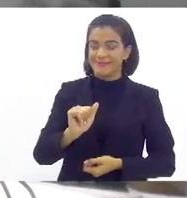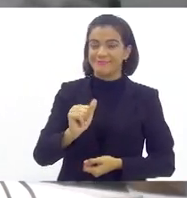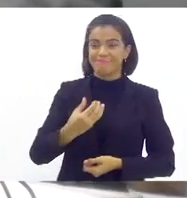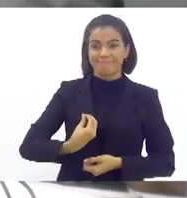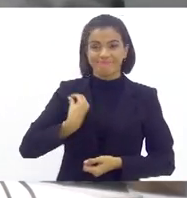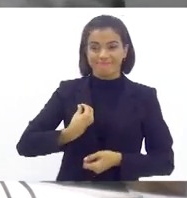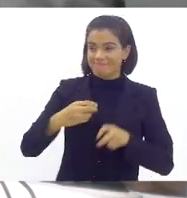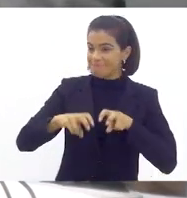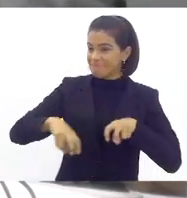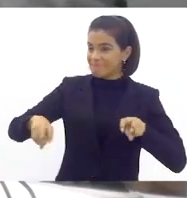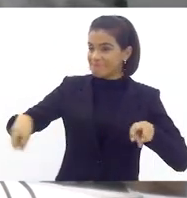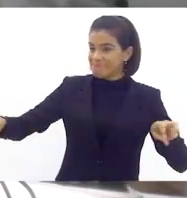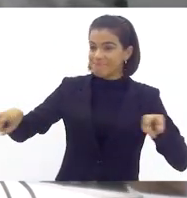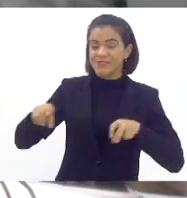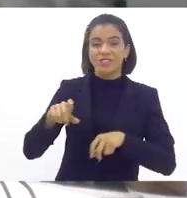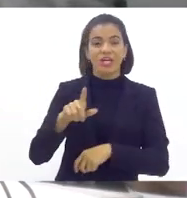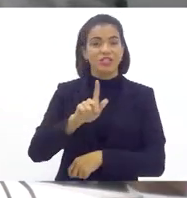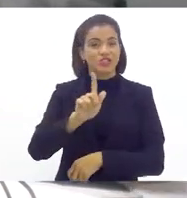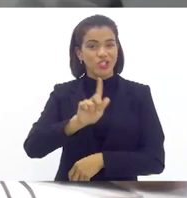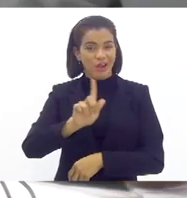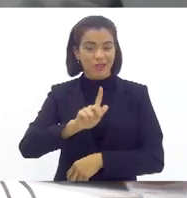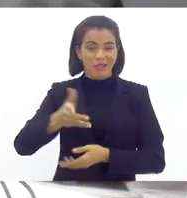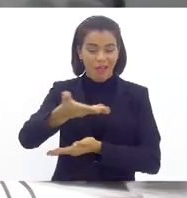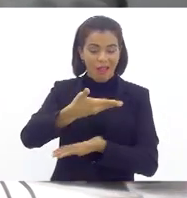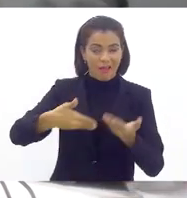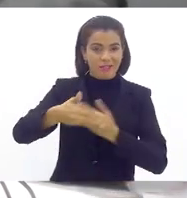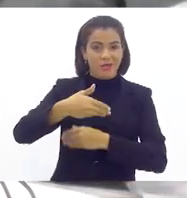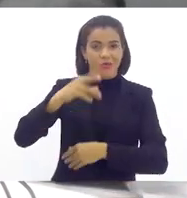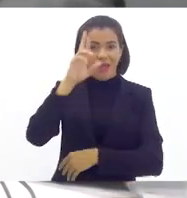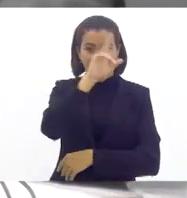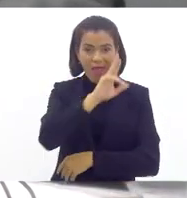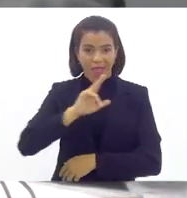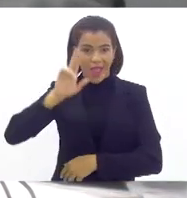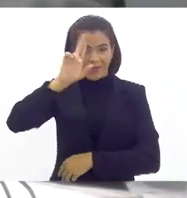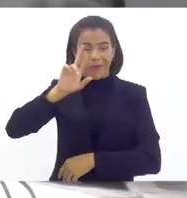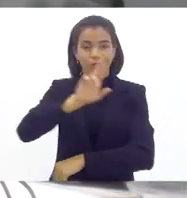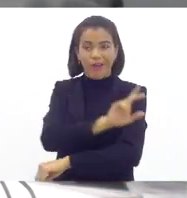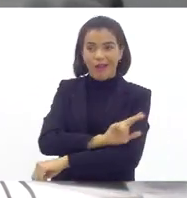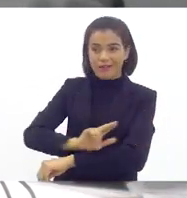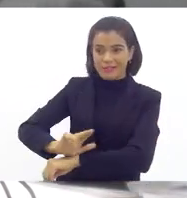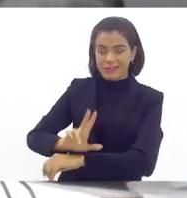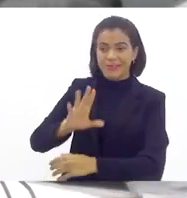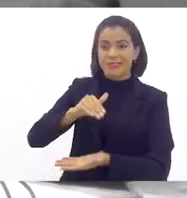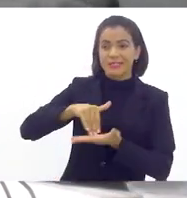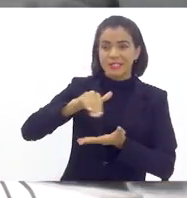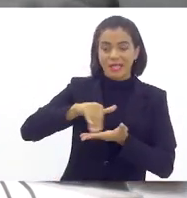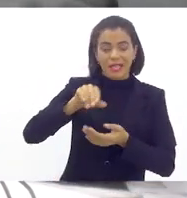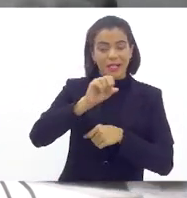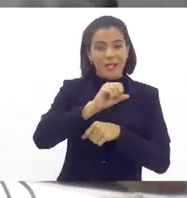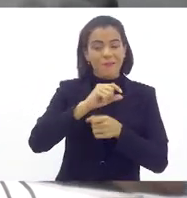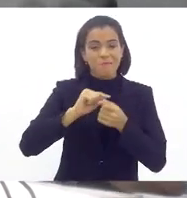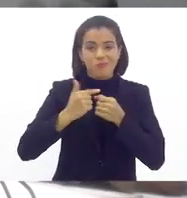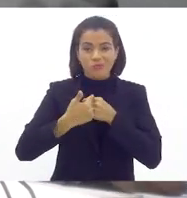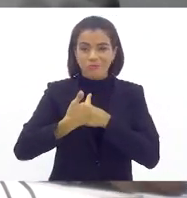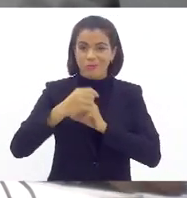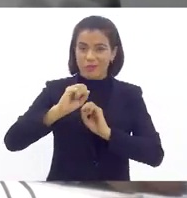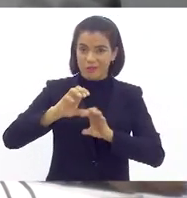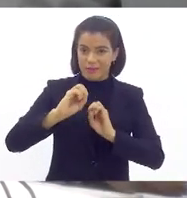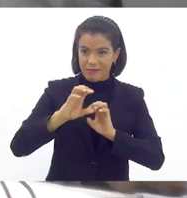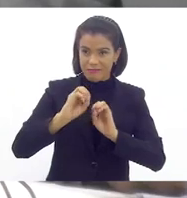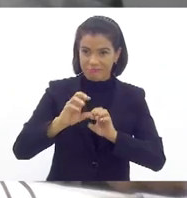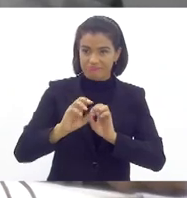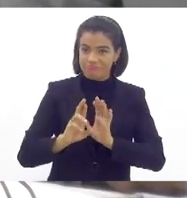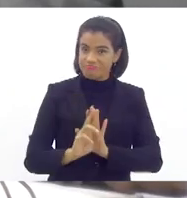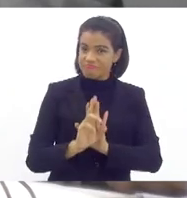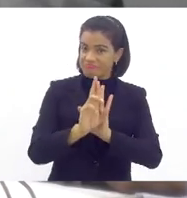como já foi dito, é da Gerência de Relações Étnico-Raciais da Secretaria Municipal de Educação. À frente